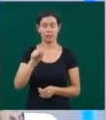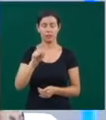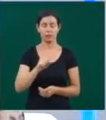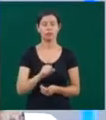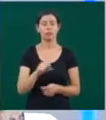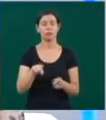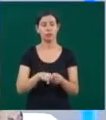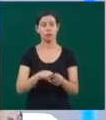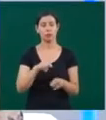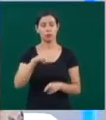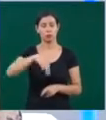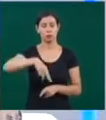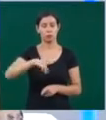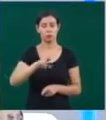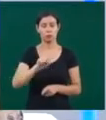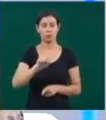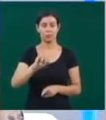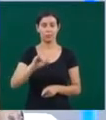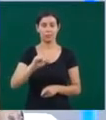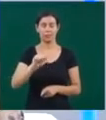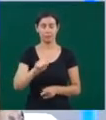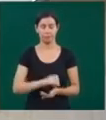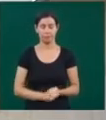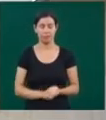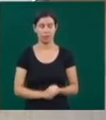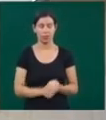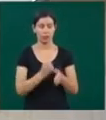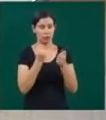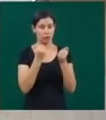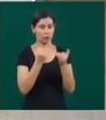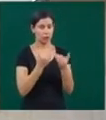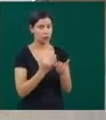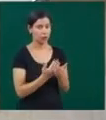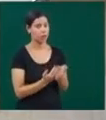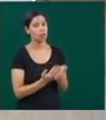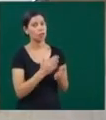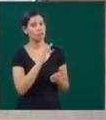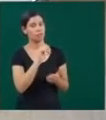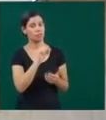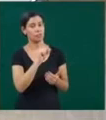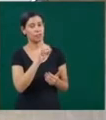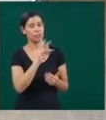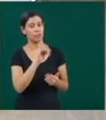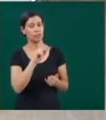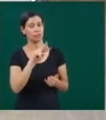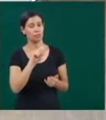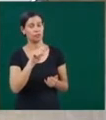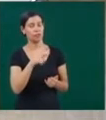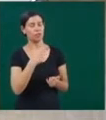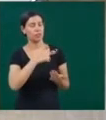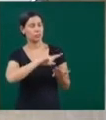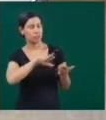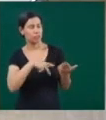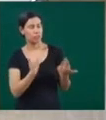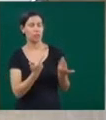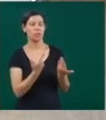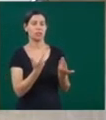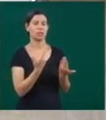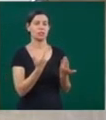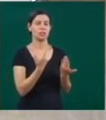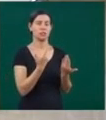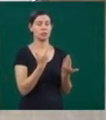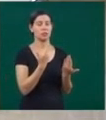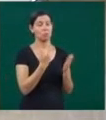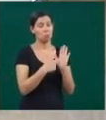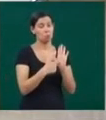nunca muito obrigado pela presença porém fala de um festival desse que reúne tantas formas de expressão cultural é muito importante para nossa cidade para